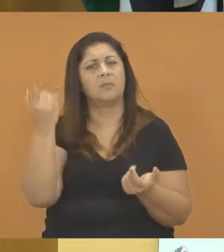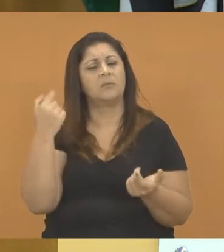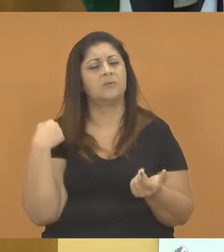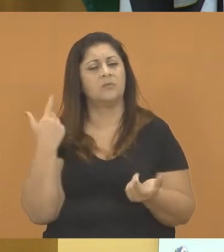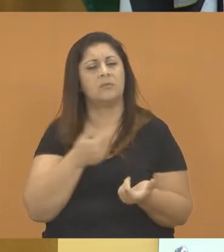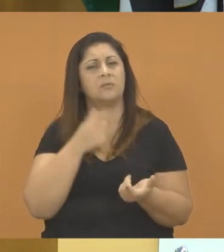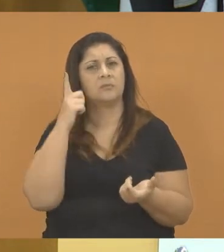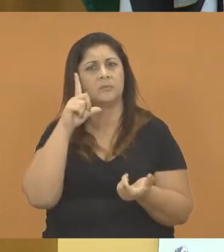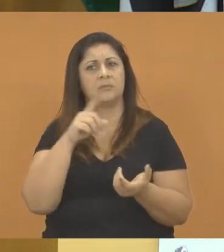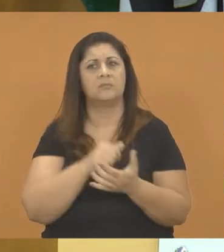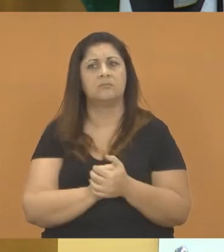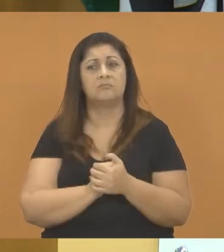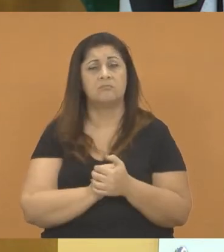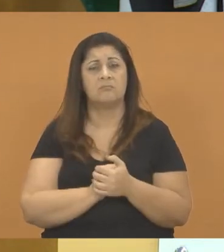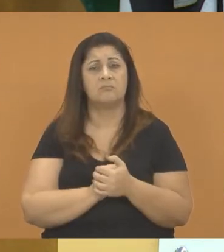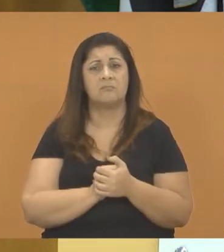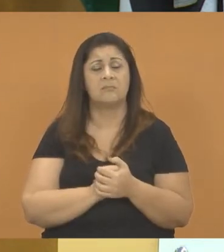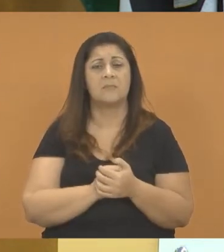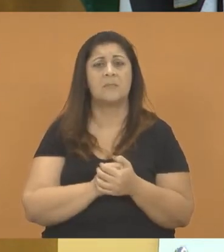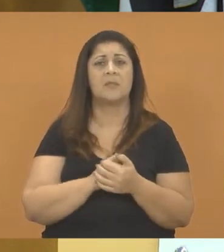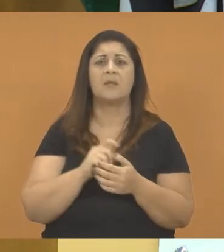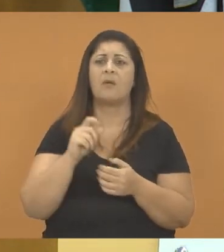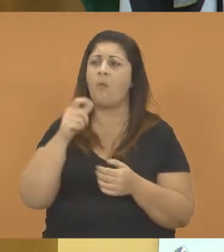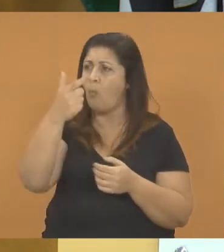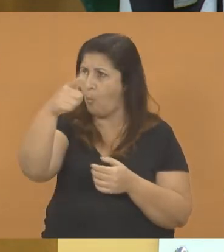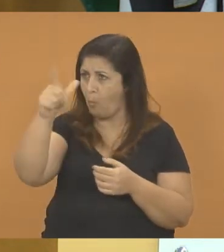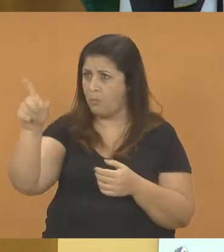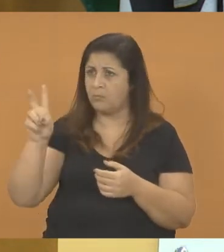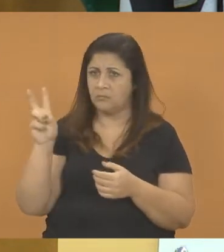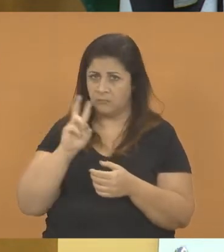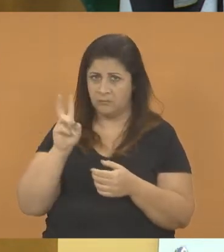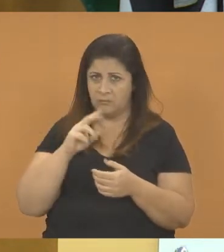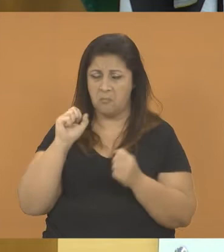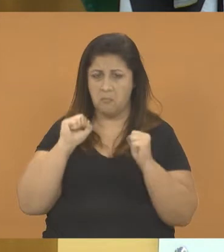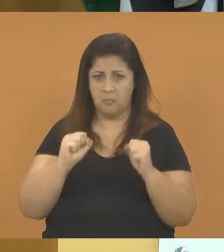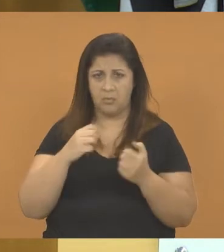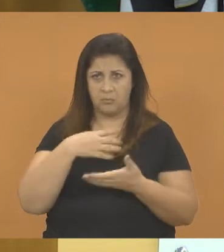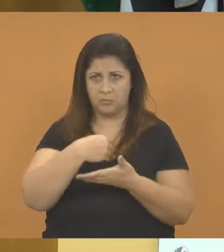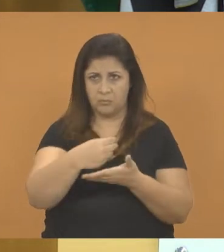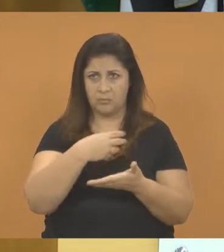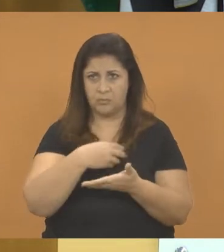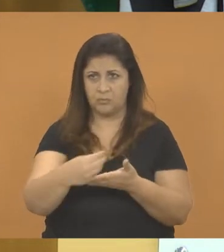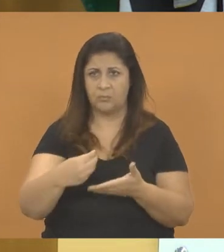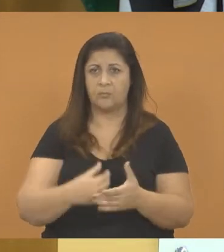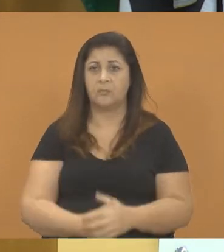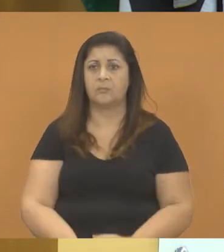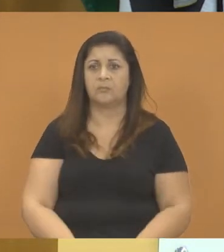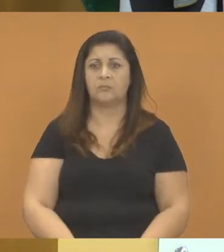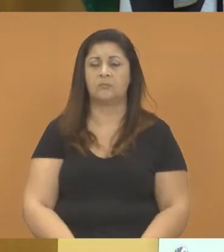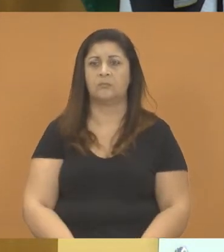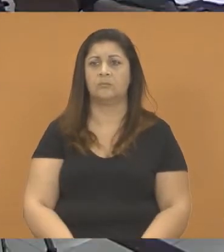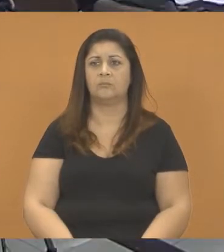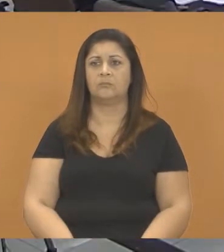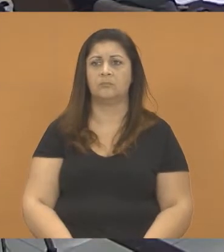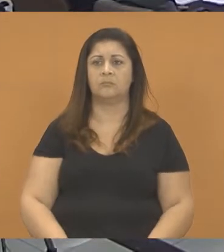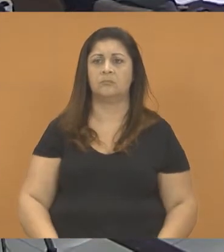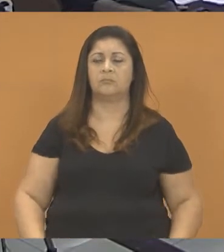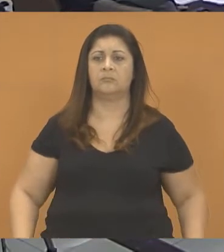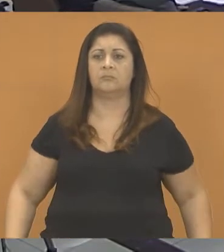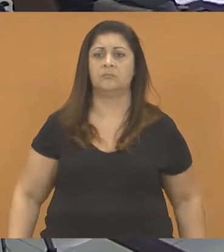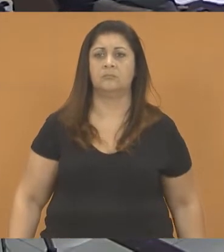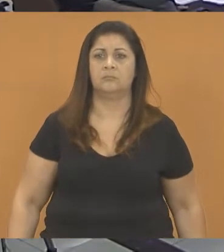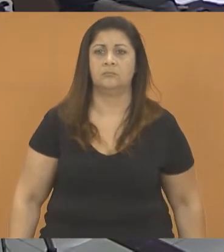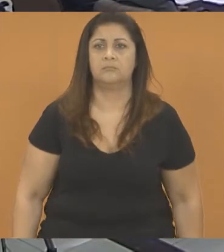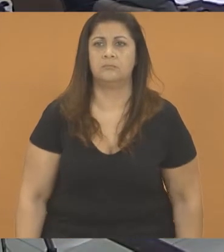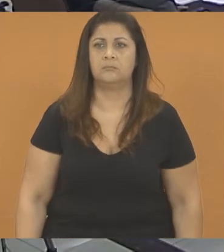que outros vereadores sigam o nosso exemplo o arildo também foi contemplado com uma 111 emenda de um vereador